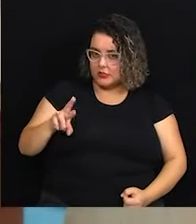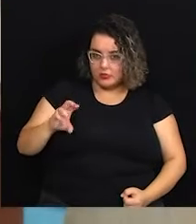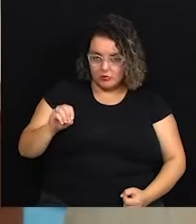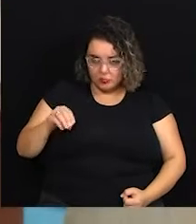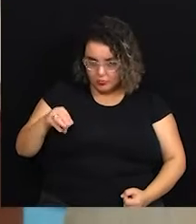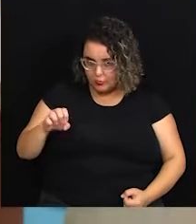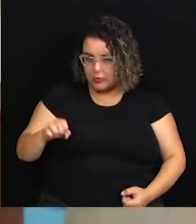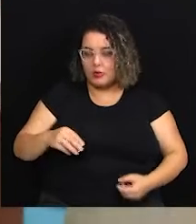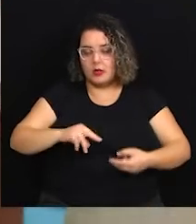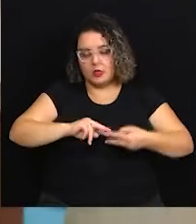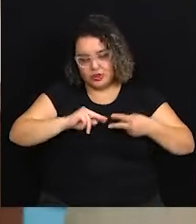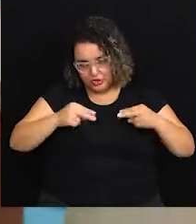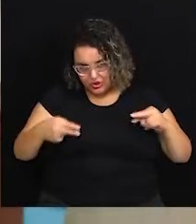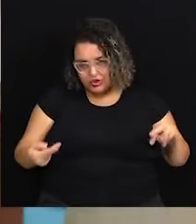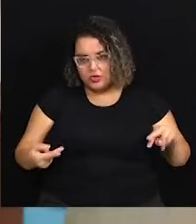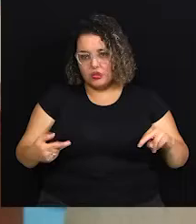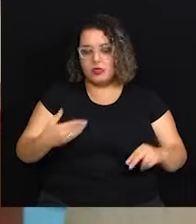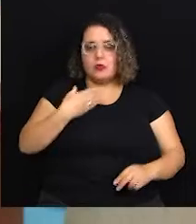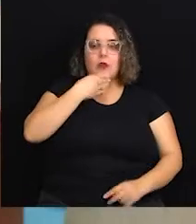genético, né? Normalmente os